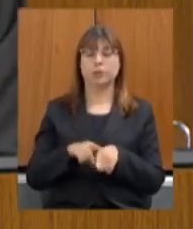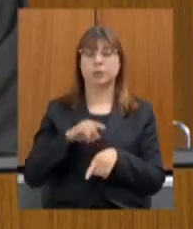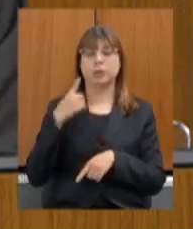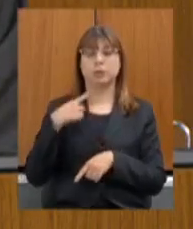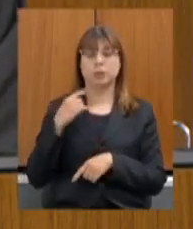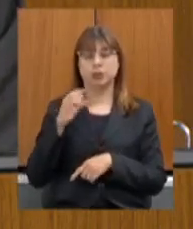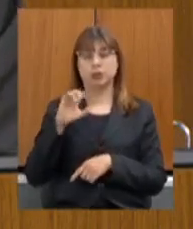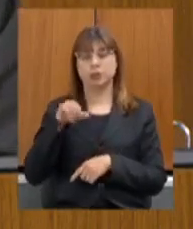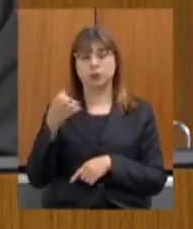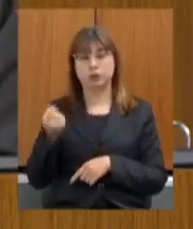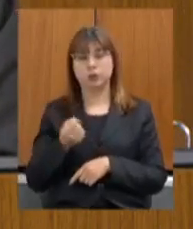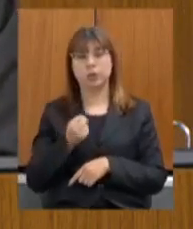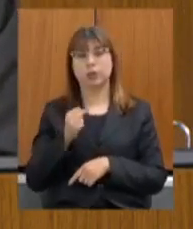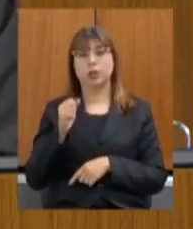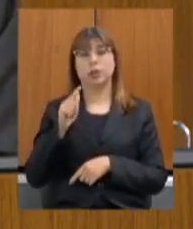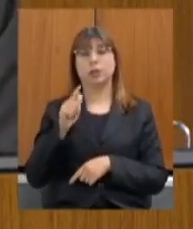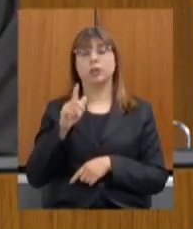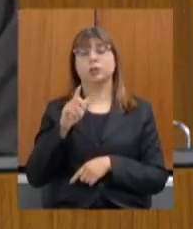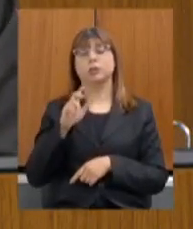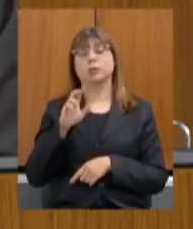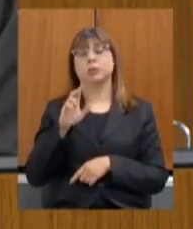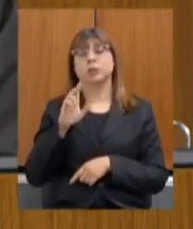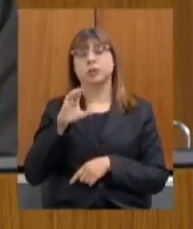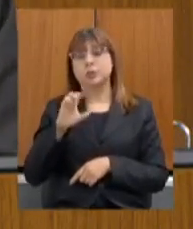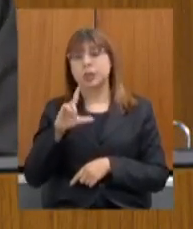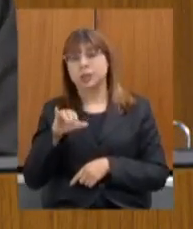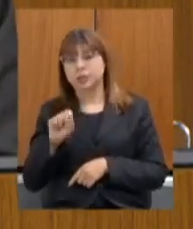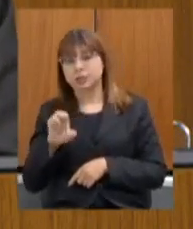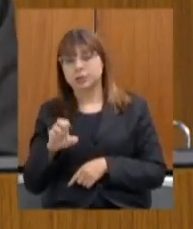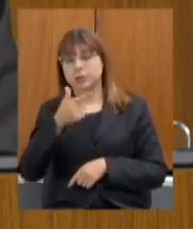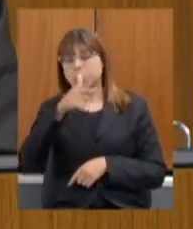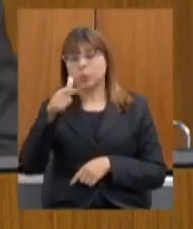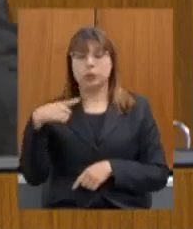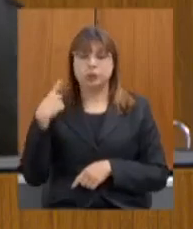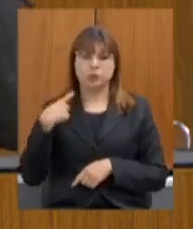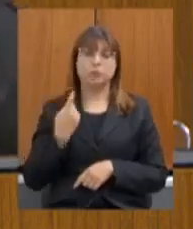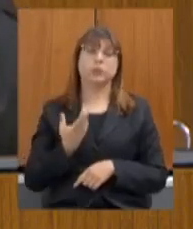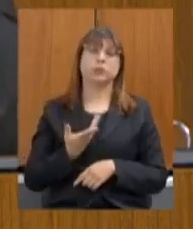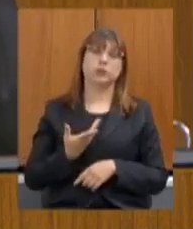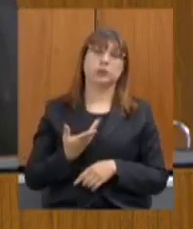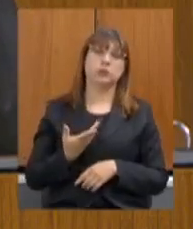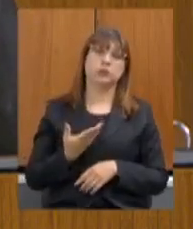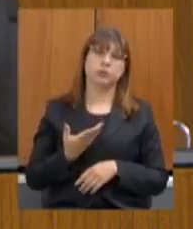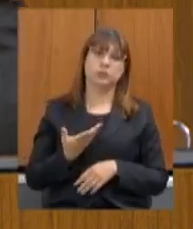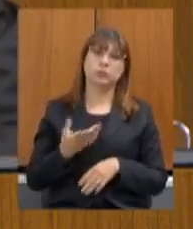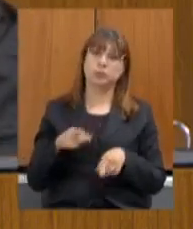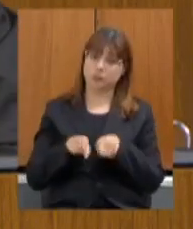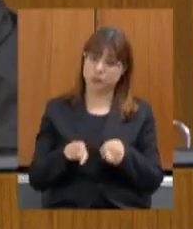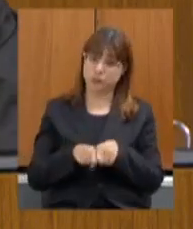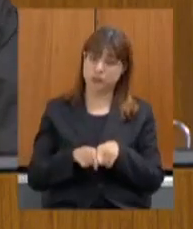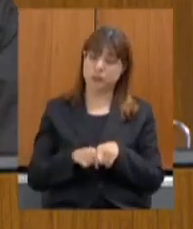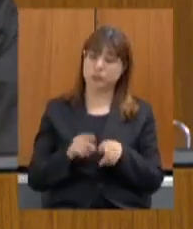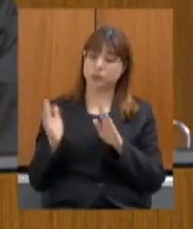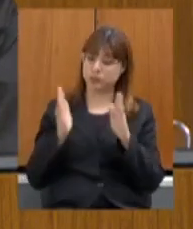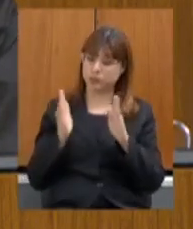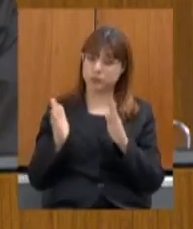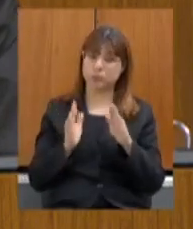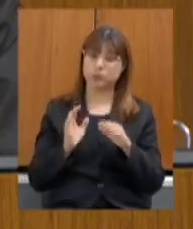deputada Celise Laviola, vários outros parlamentares, inclusive o secretário, mesmo no enfrentamento da Covid,